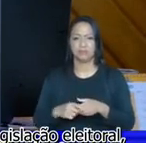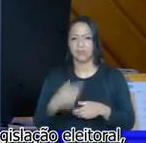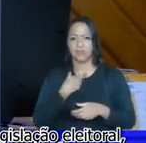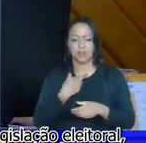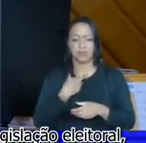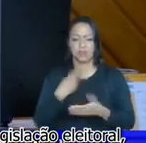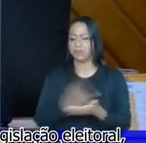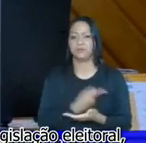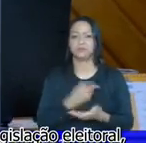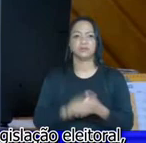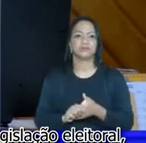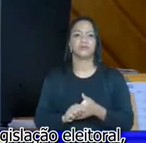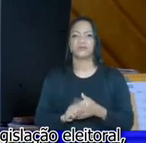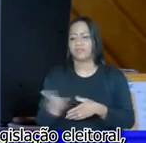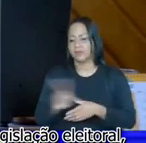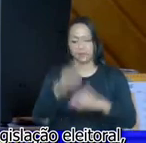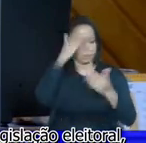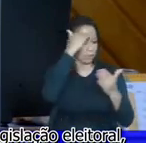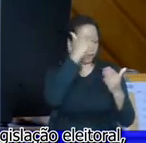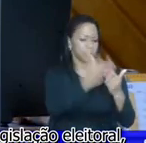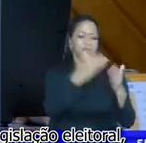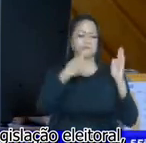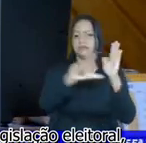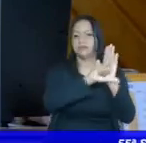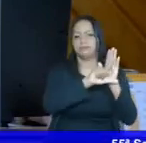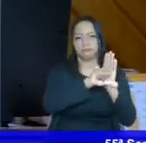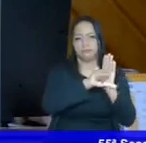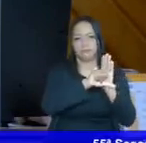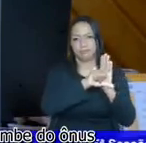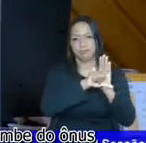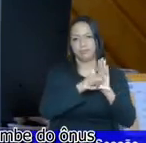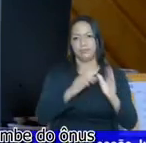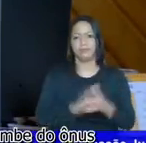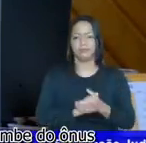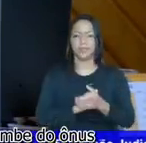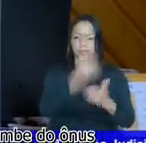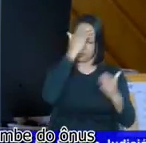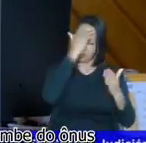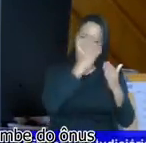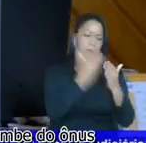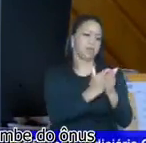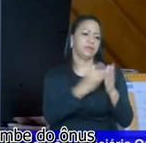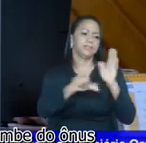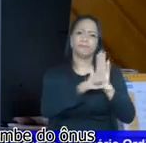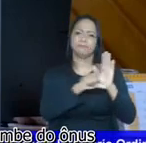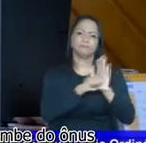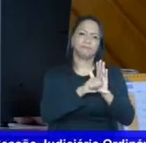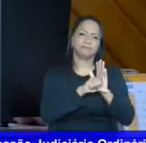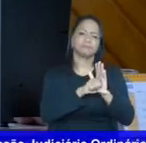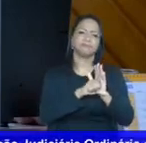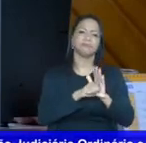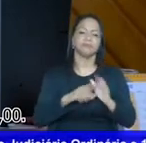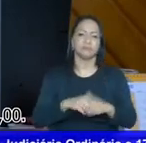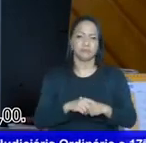ser realizado. Isso não é obedecer à legislação eleitoral. E quando não se obedece à legislação eleitoral, não se desincumbe do